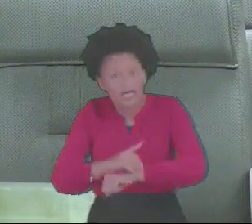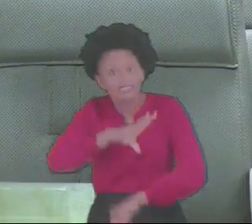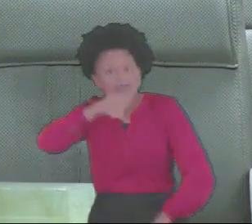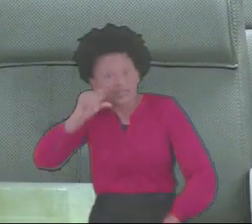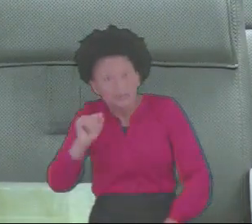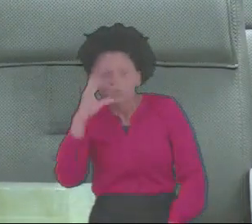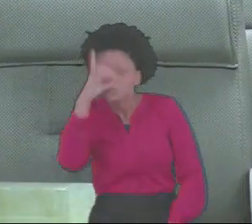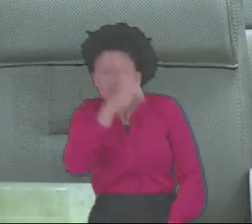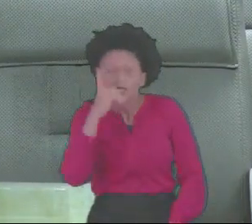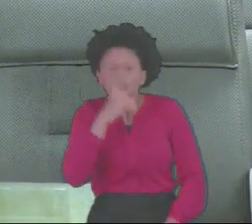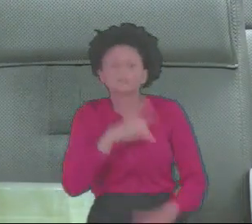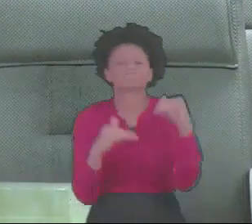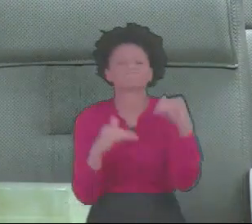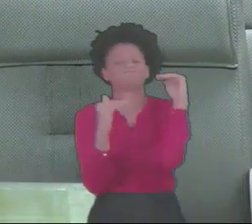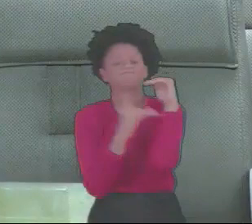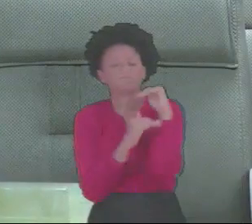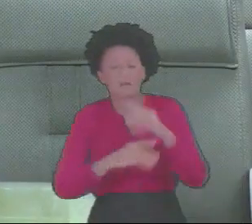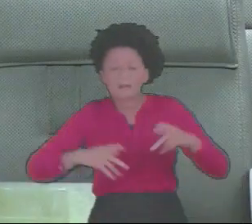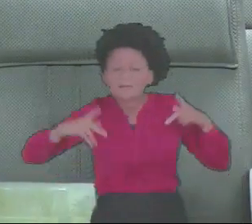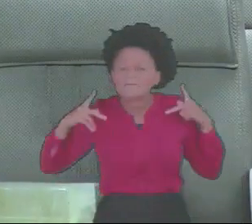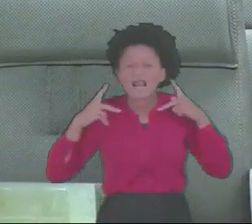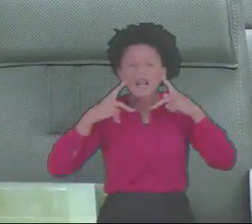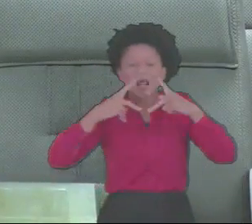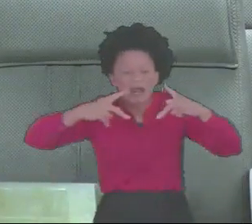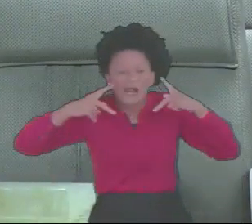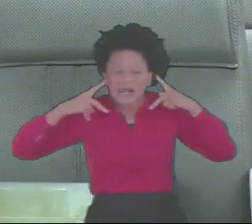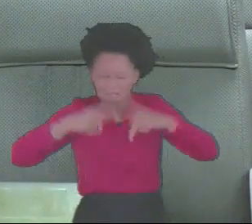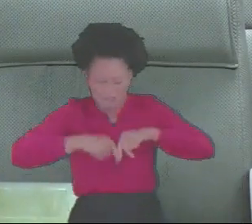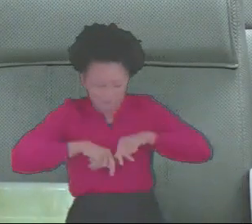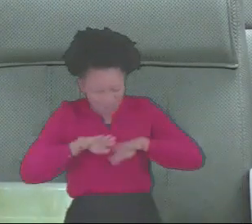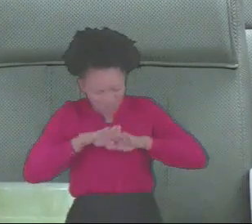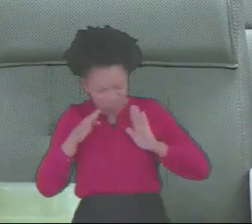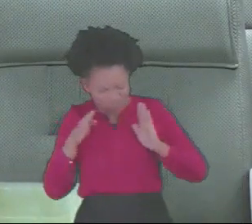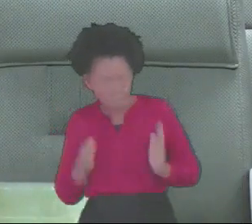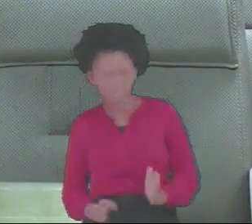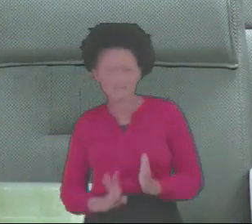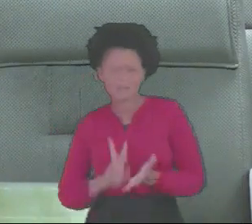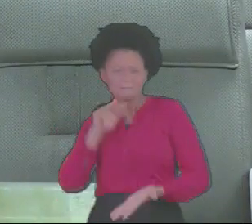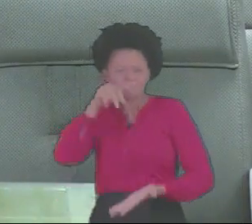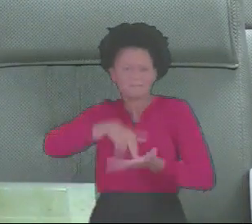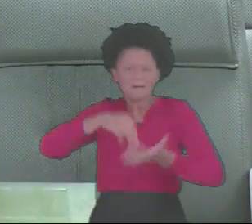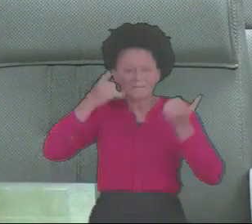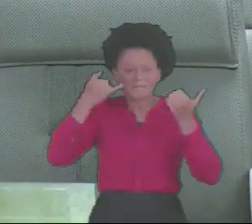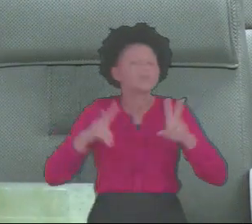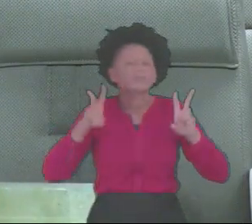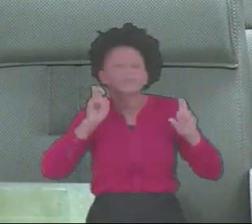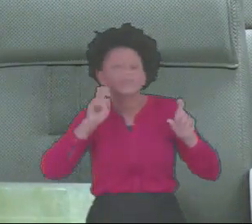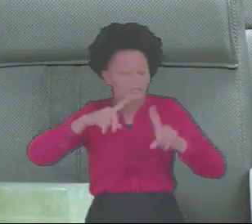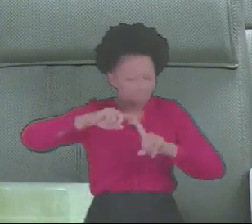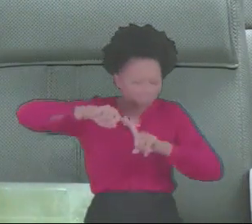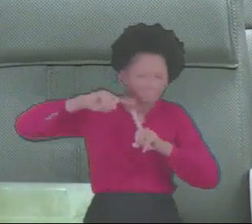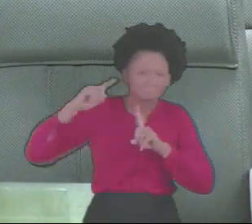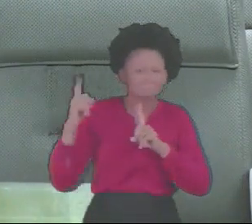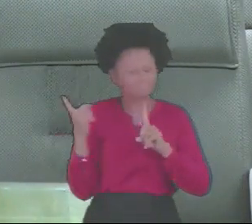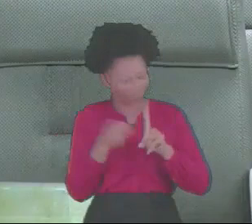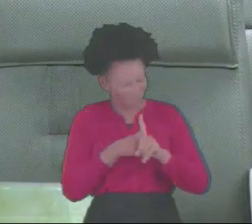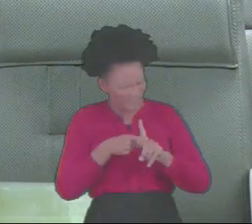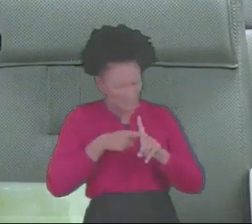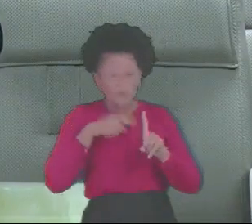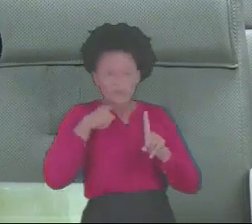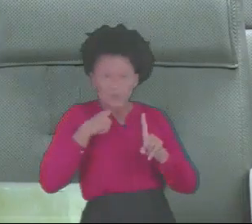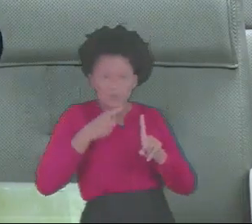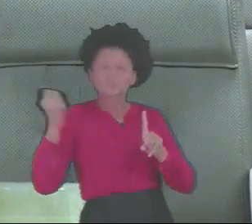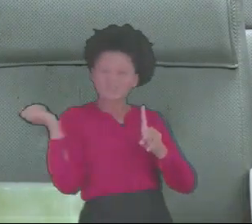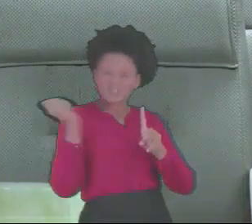domingo ela está na galeria e uma palavra que sai do púlpito para igreja sobre a estabilidade que Deus abre abre